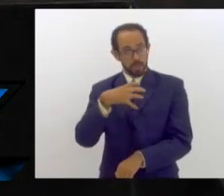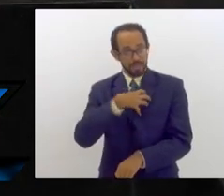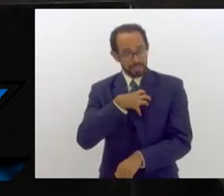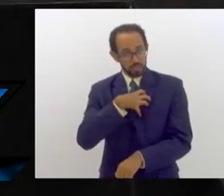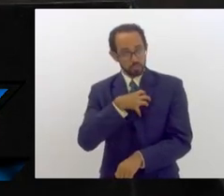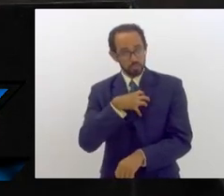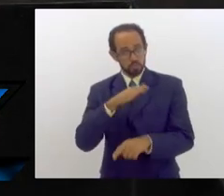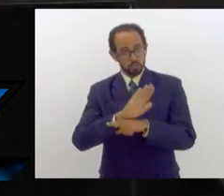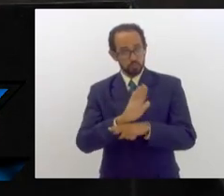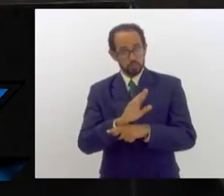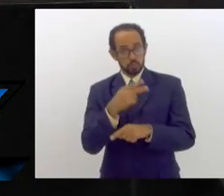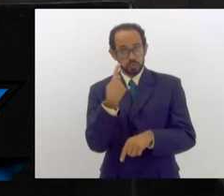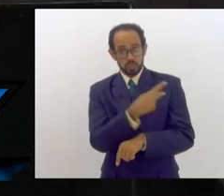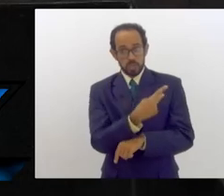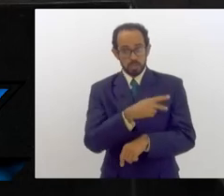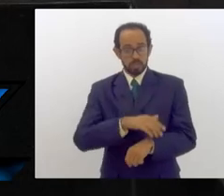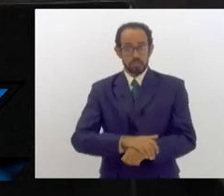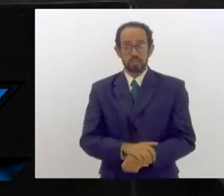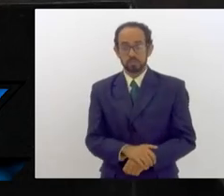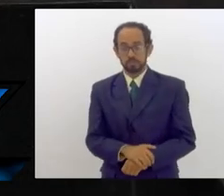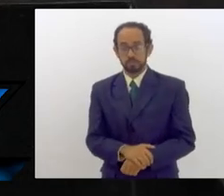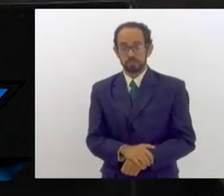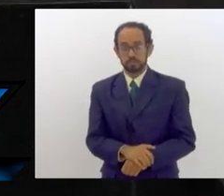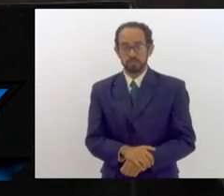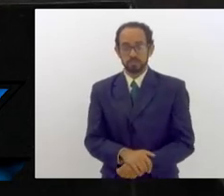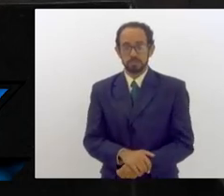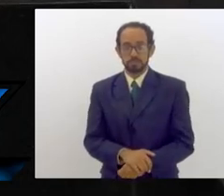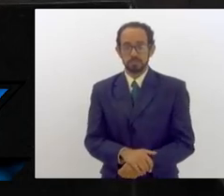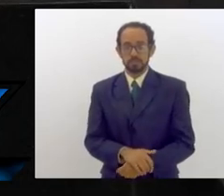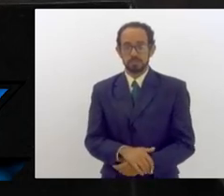vídeo na sua fala